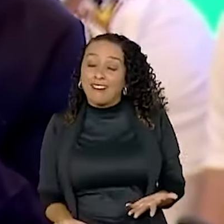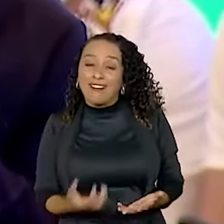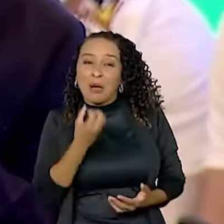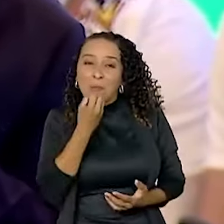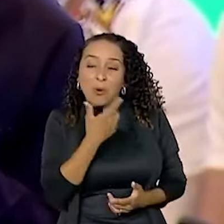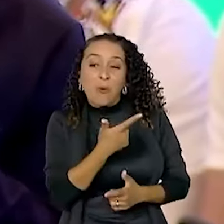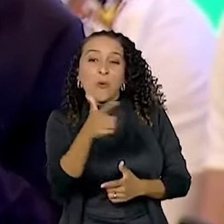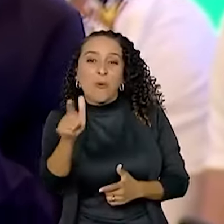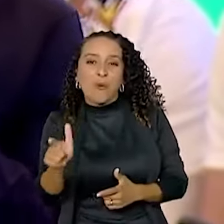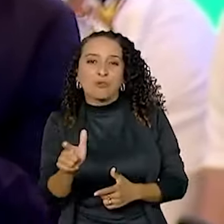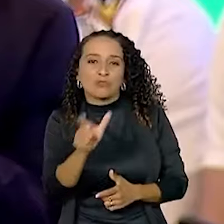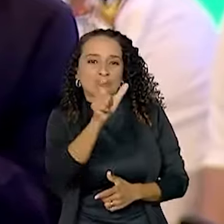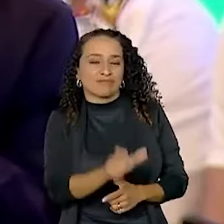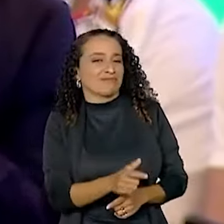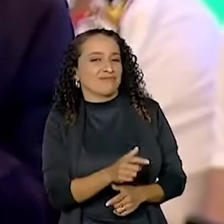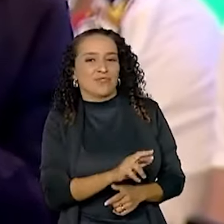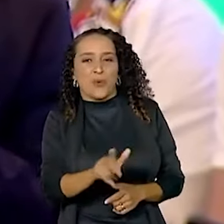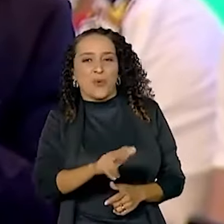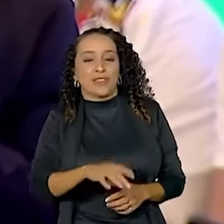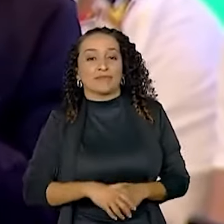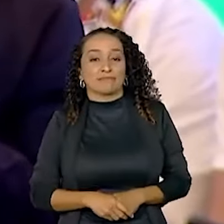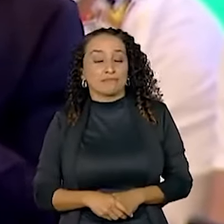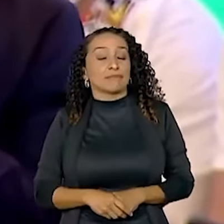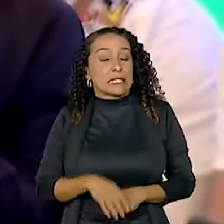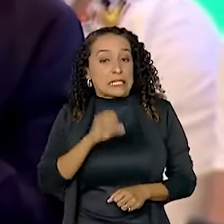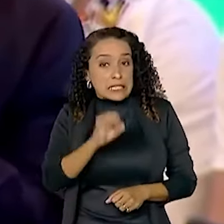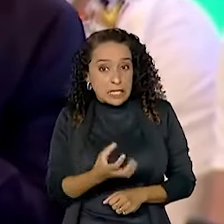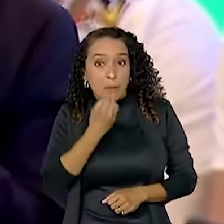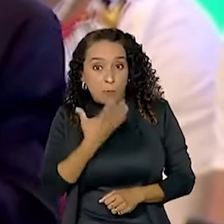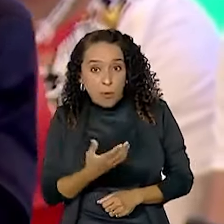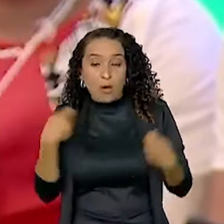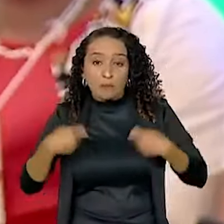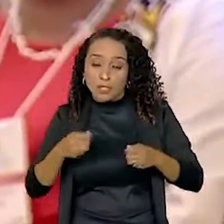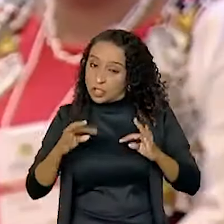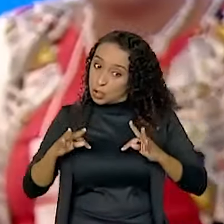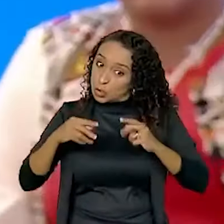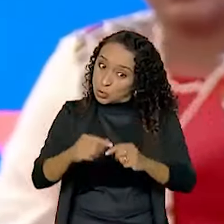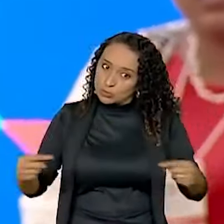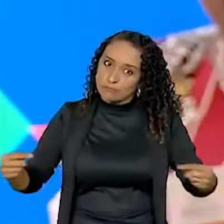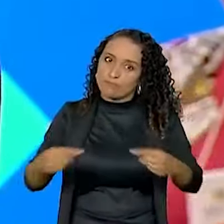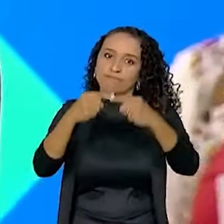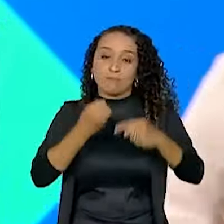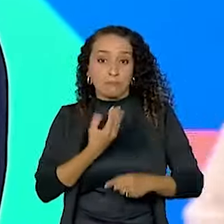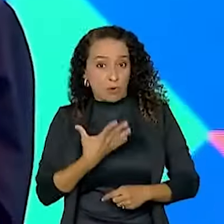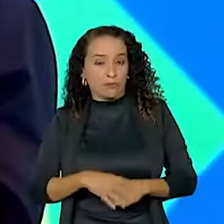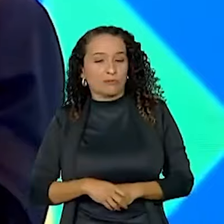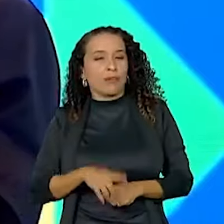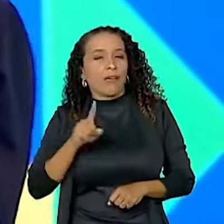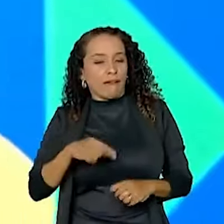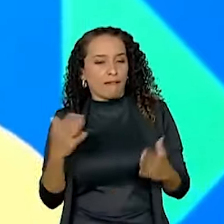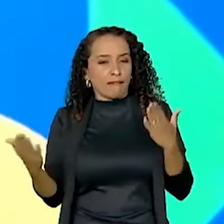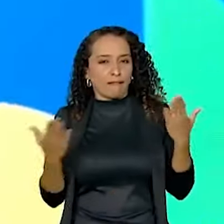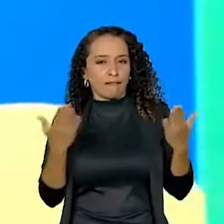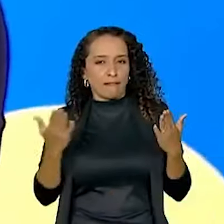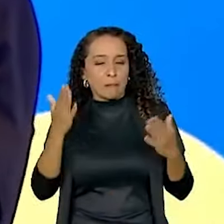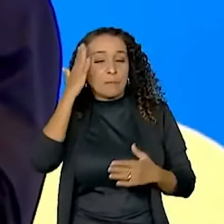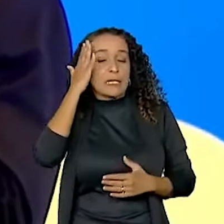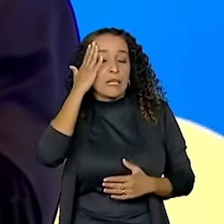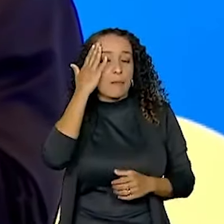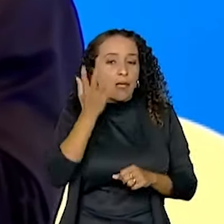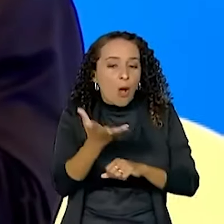para ele não. E se ela é boa, tem que ser boa para ele. Esse é um parâmetro para a gente medir a qualidade das